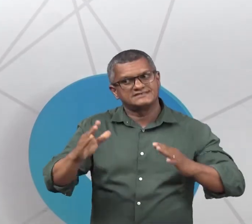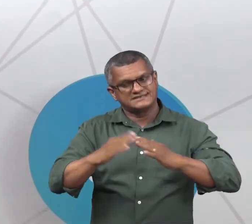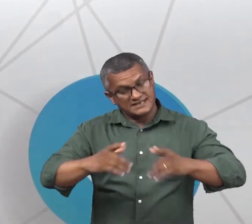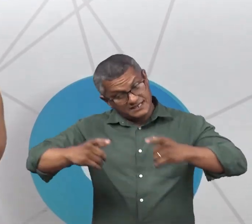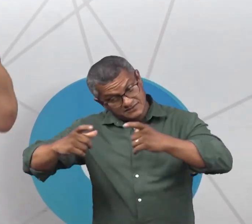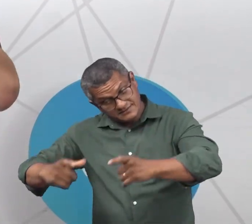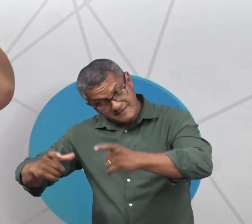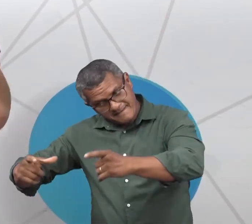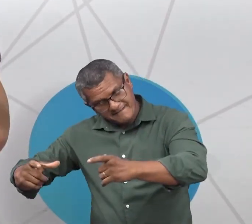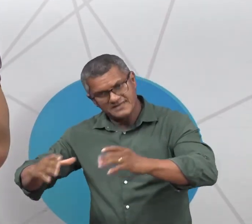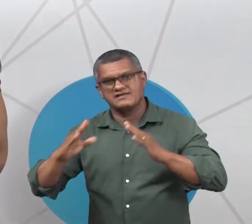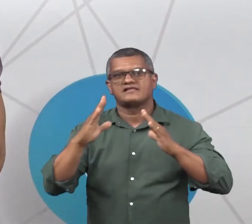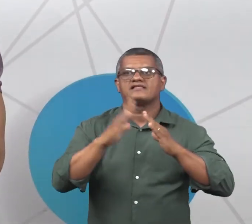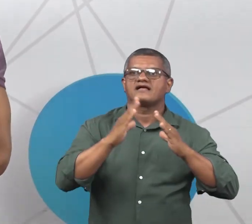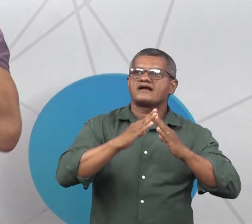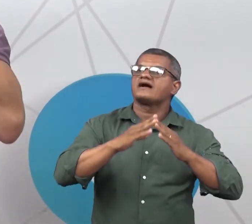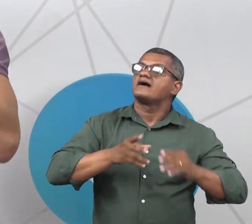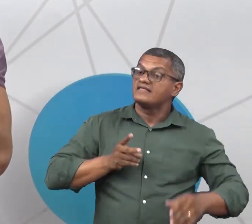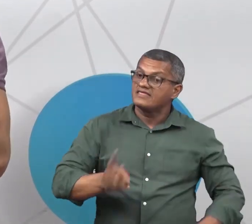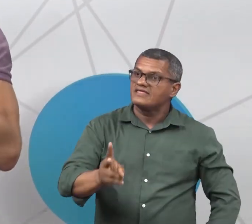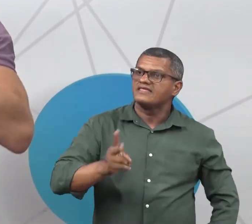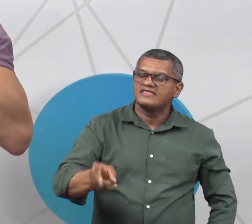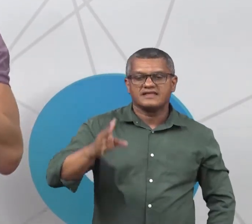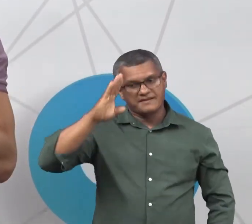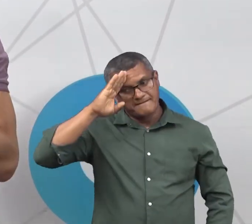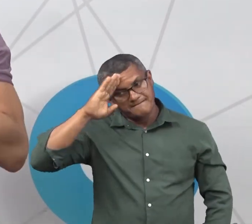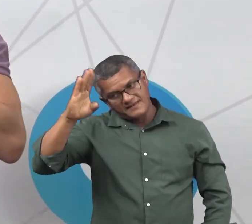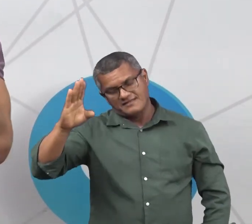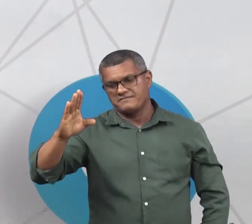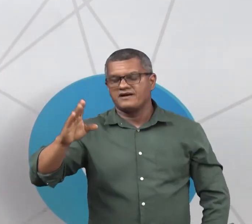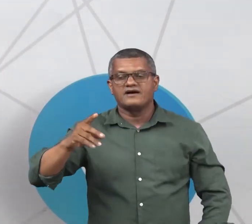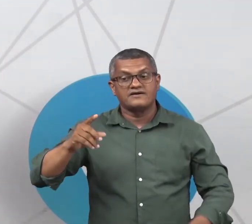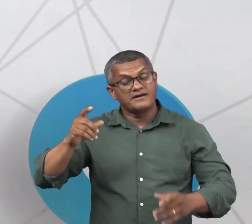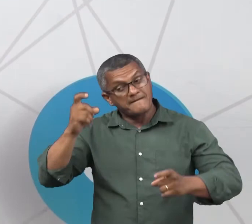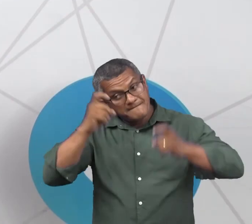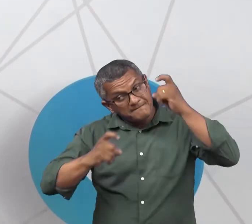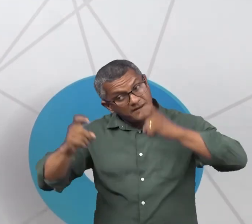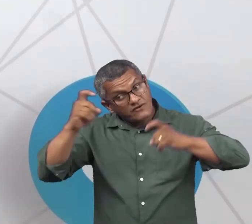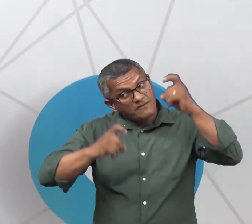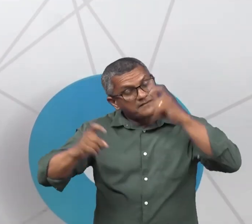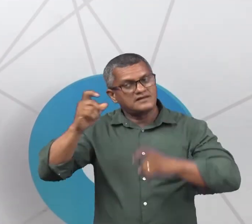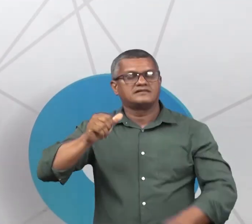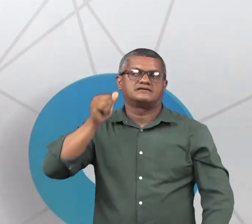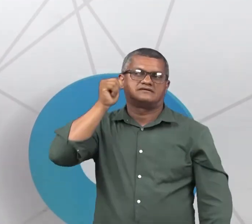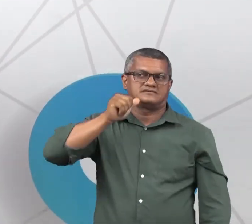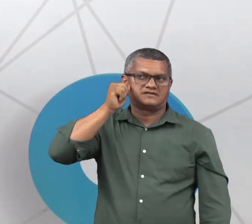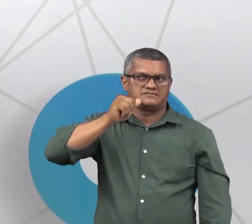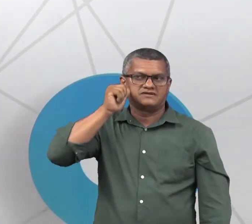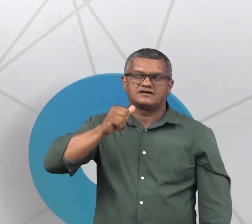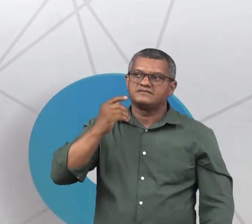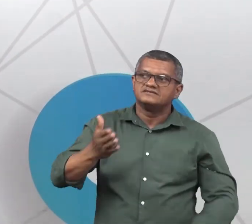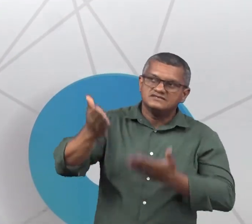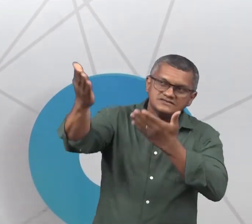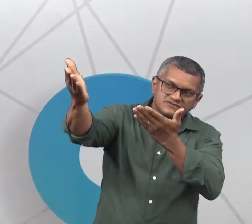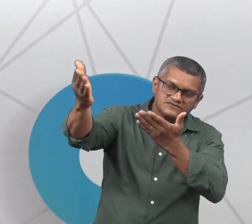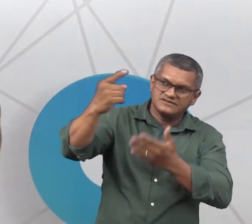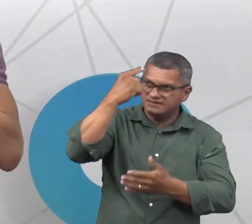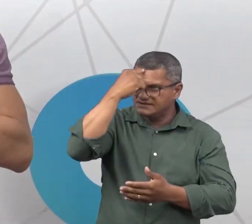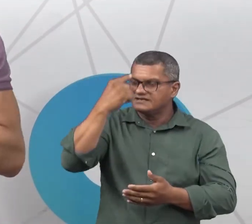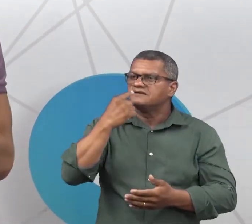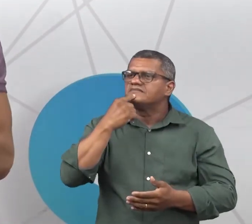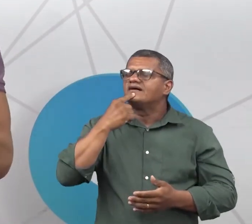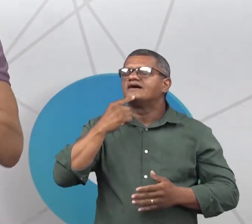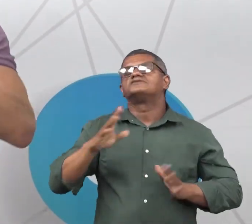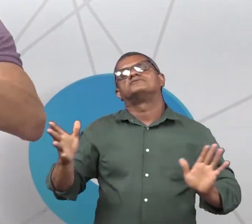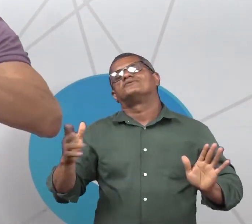afazeres domésticos, o ambiente do lar, sempre como prioridade, é uma preocupação feminina e como a gente